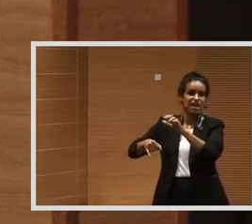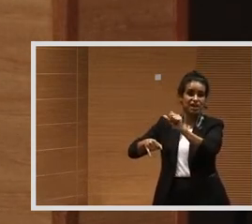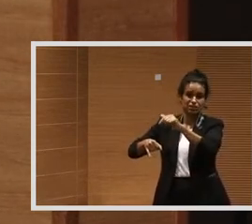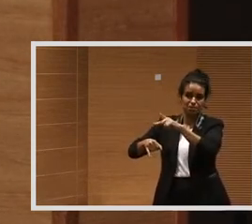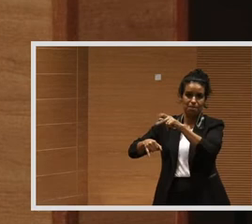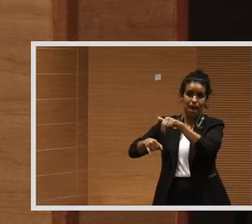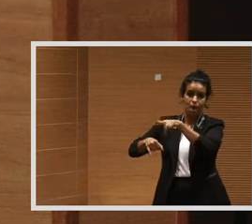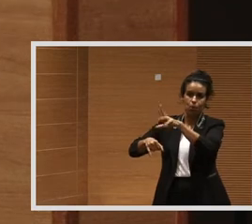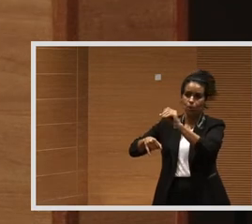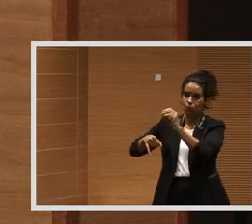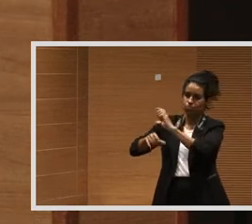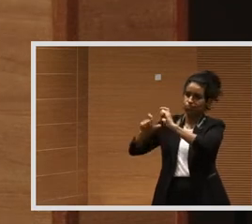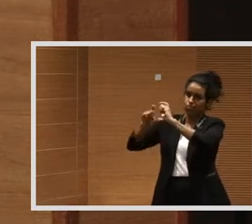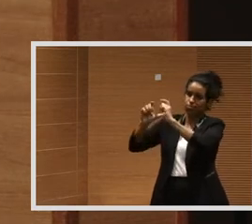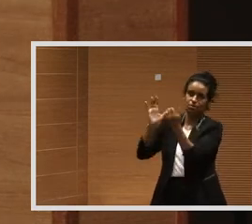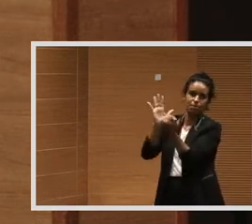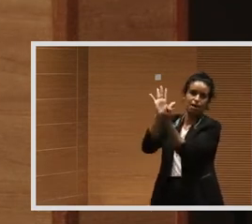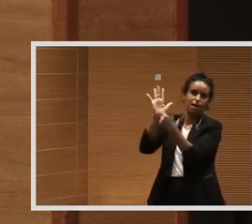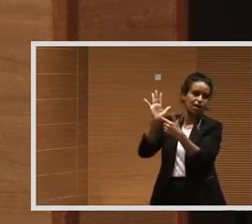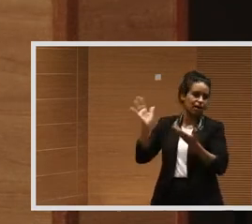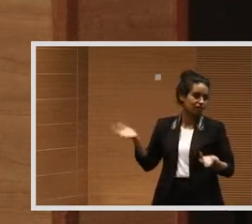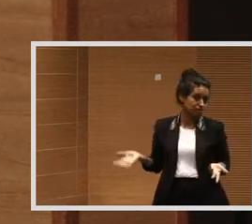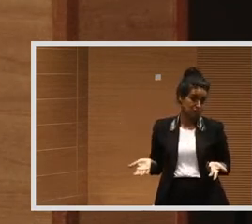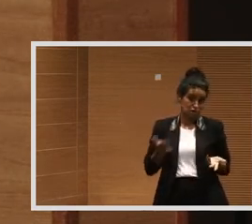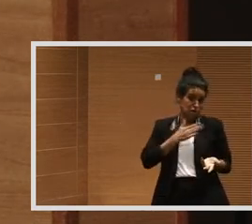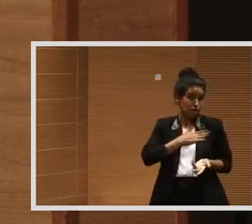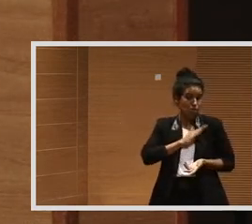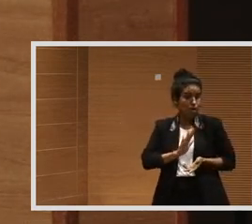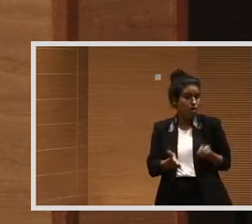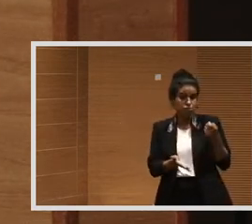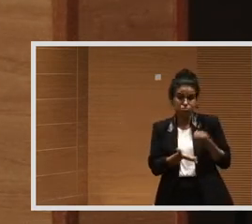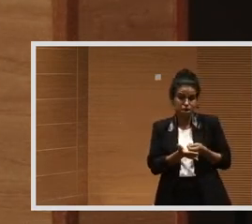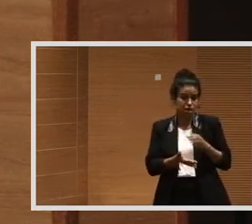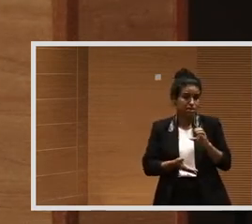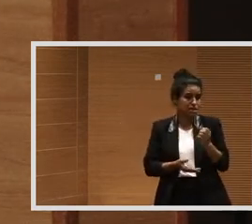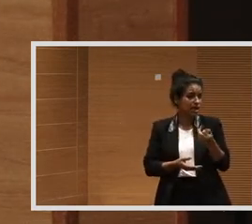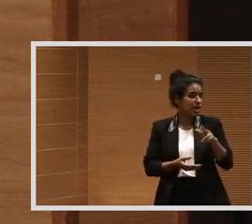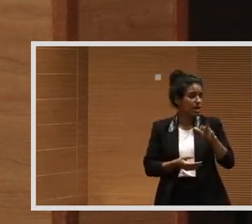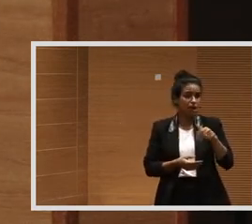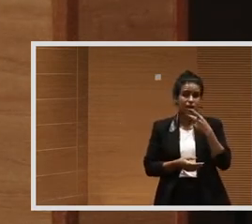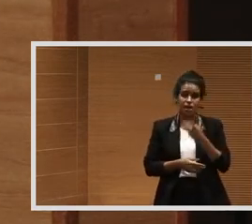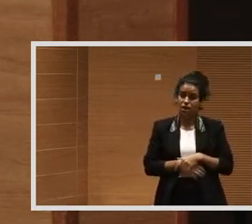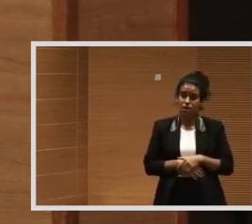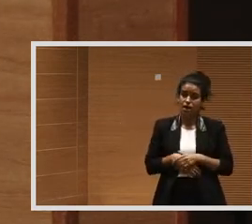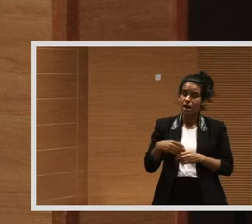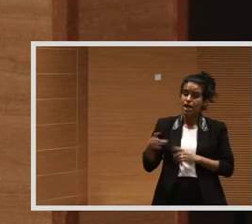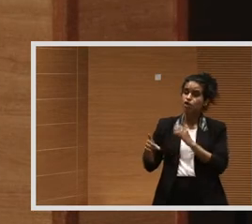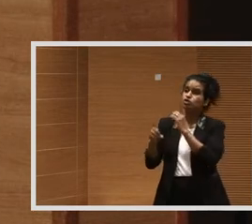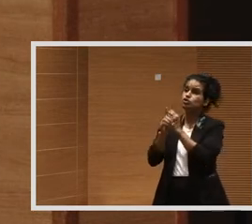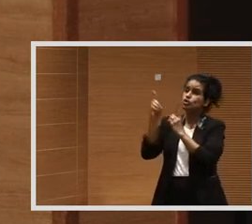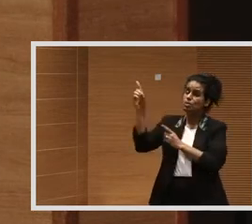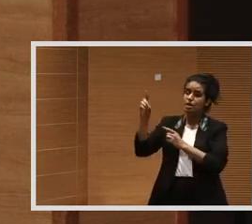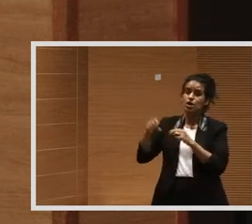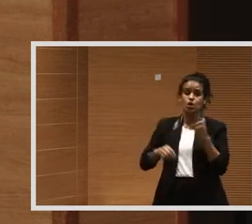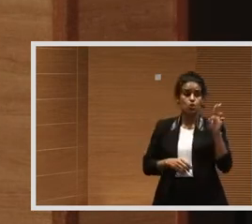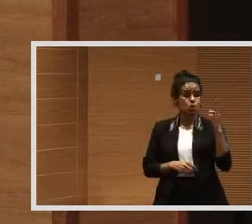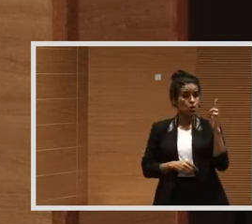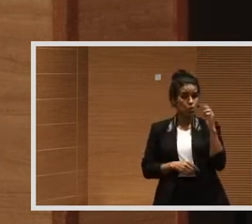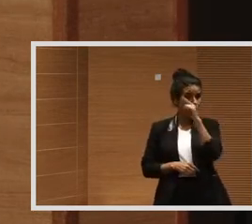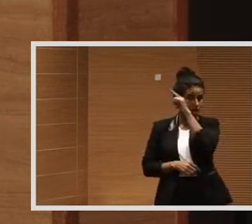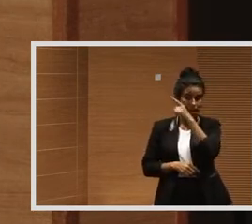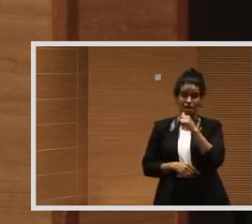lá. Pago o CRM a contragosto. Descobri no Uruguai agora que não tem conselho de medicina, não tem conselho de